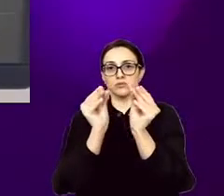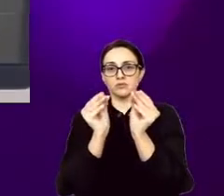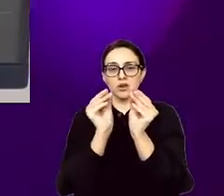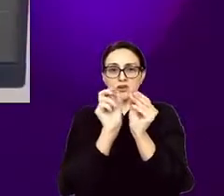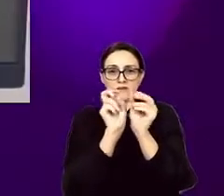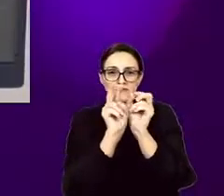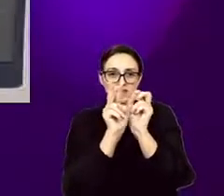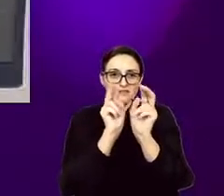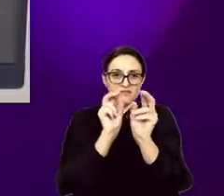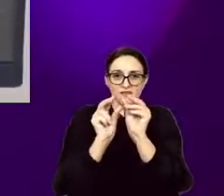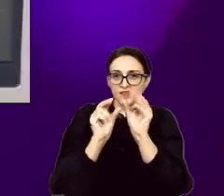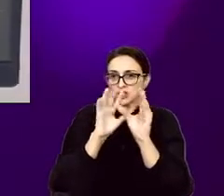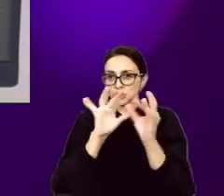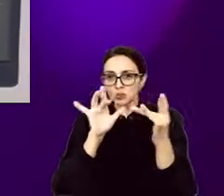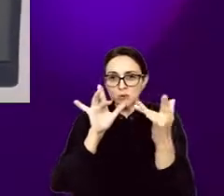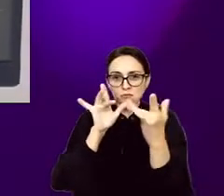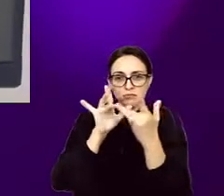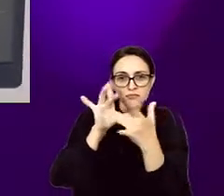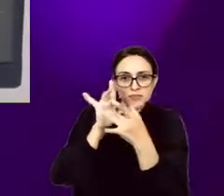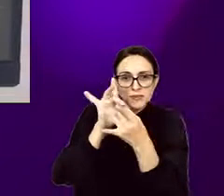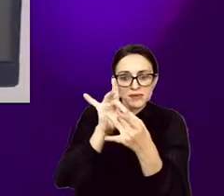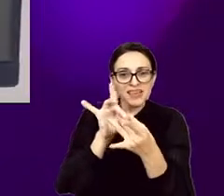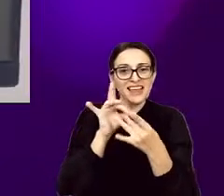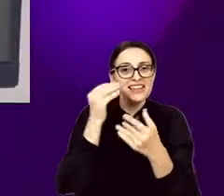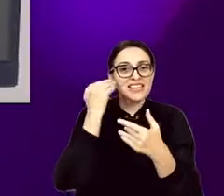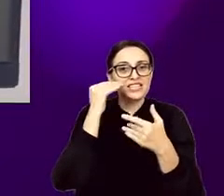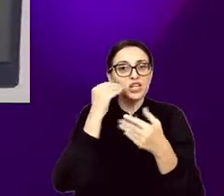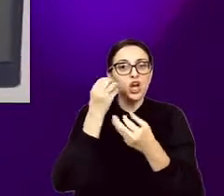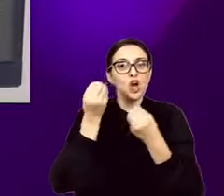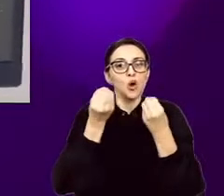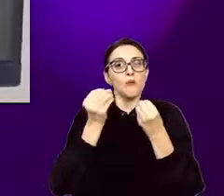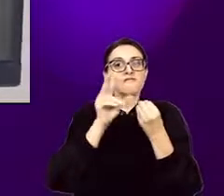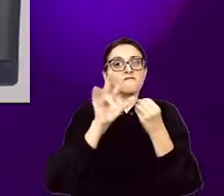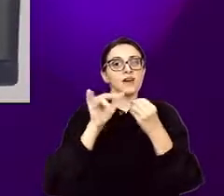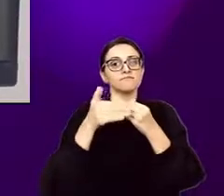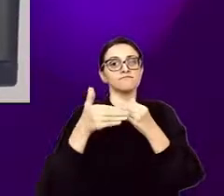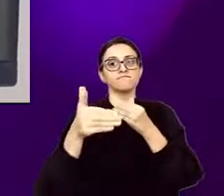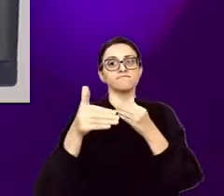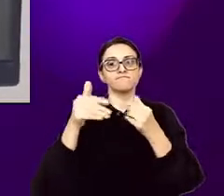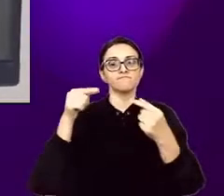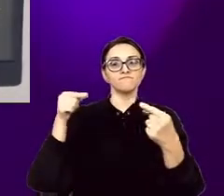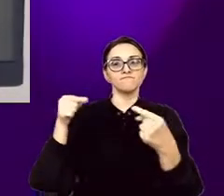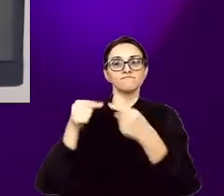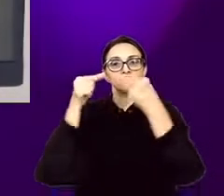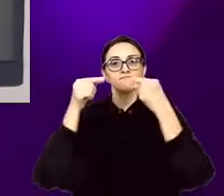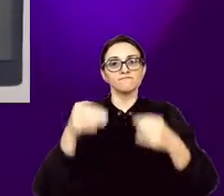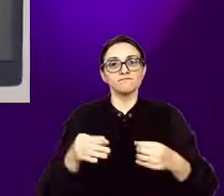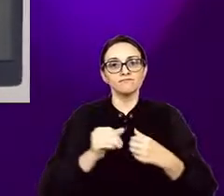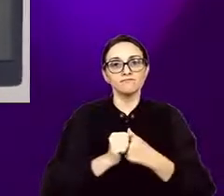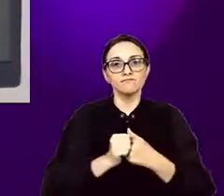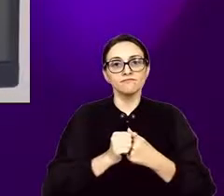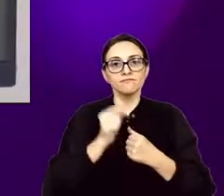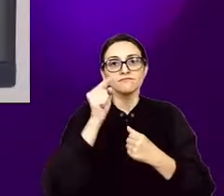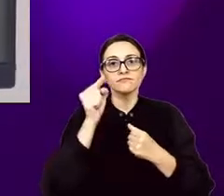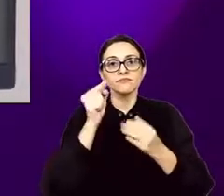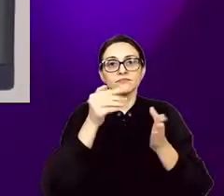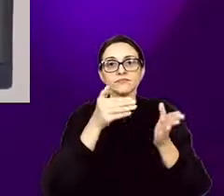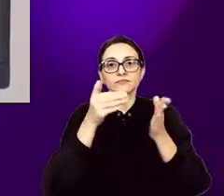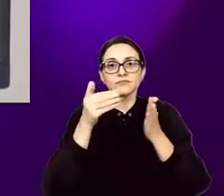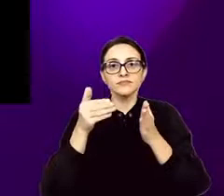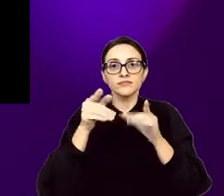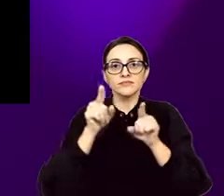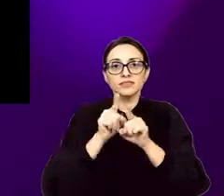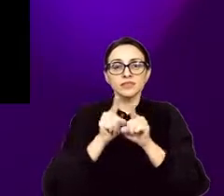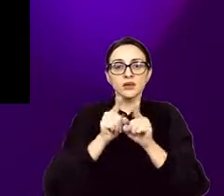vendo a cobertura dele também e entendendo como que ele vai ficar na posição anatômica. Aqui, na inclinação, a gente está